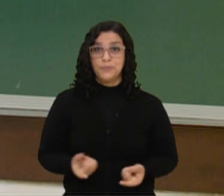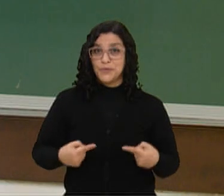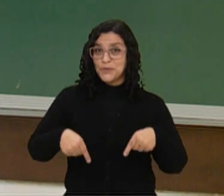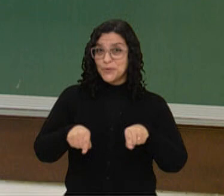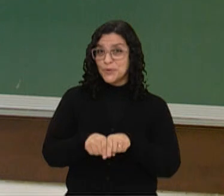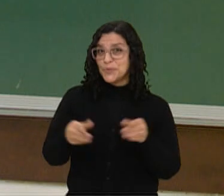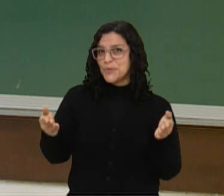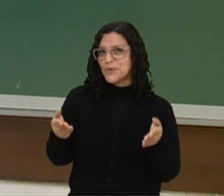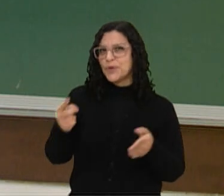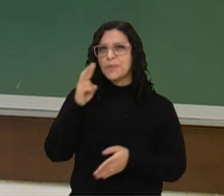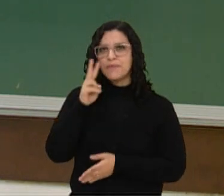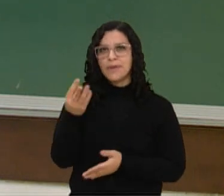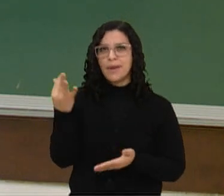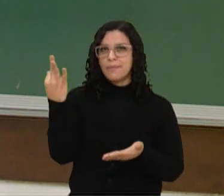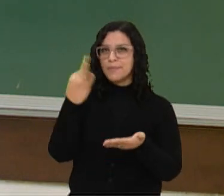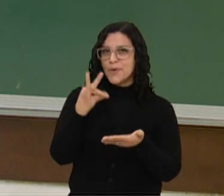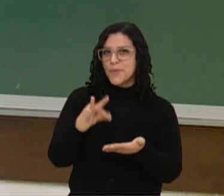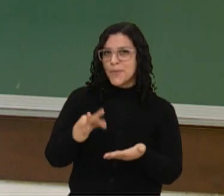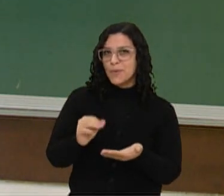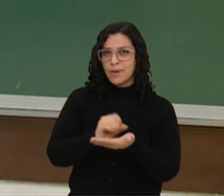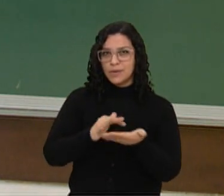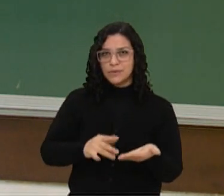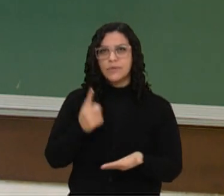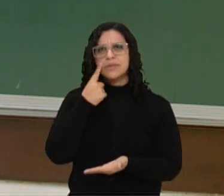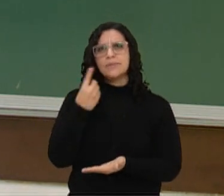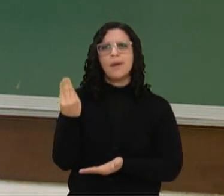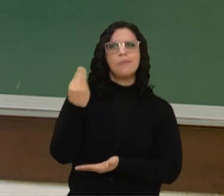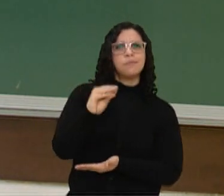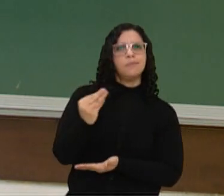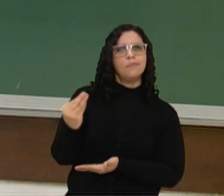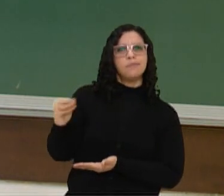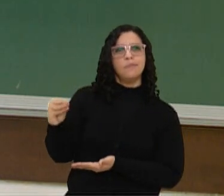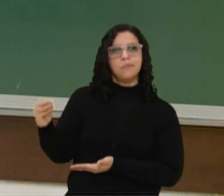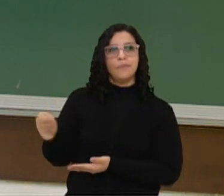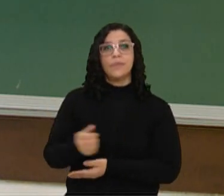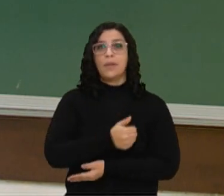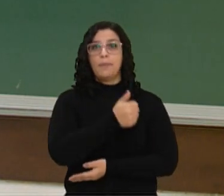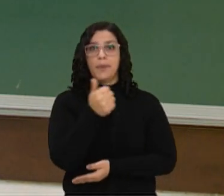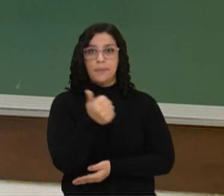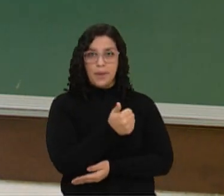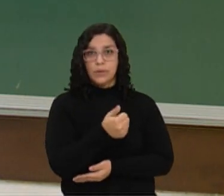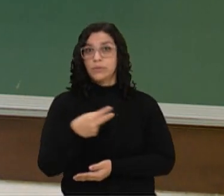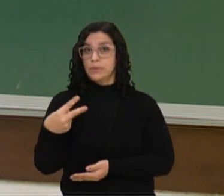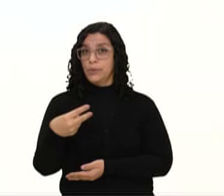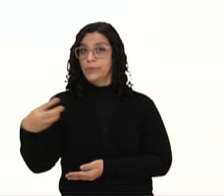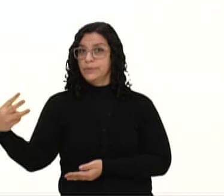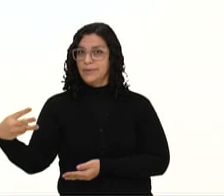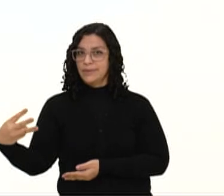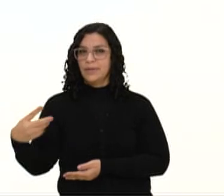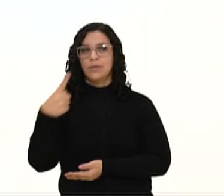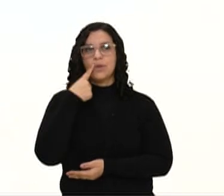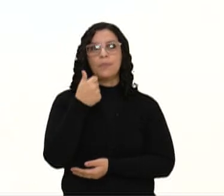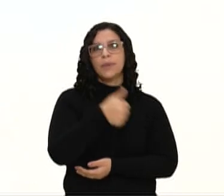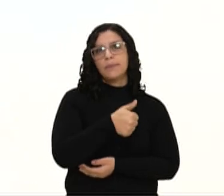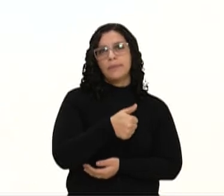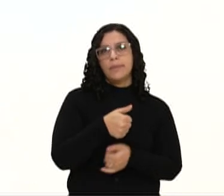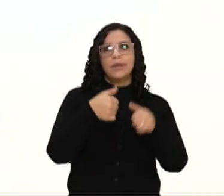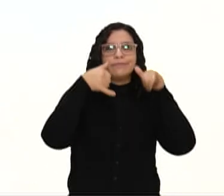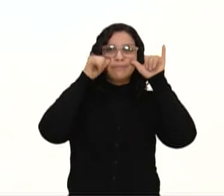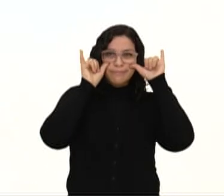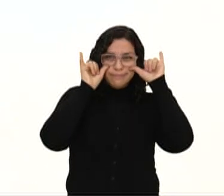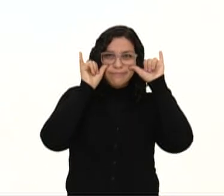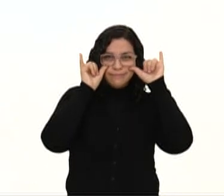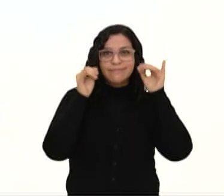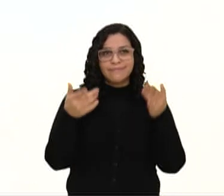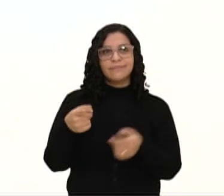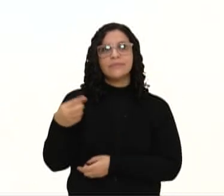Voltamos então ali, só com a correção do nosso exercício, vocês tinham que completar o quadro com atividades de cada setor. Então, do setor primário, um exemplo,